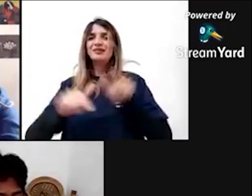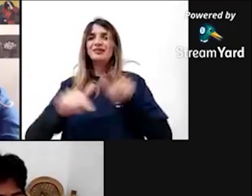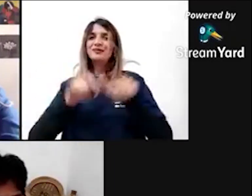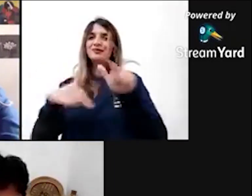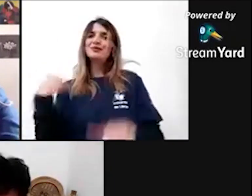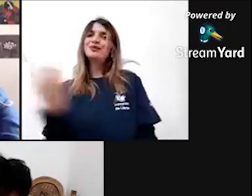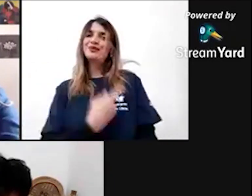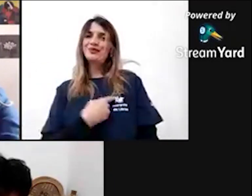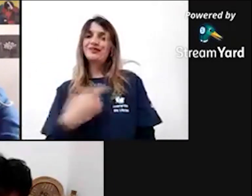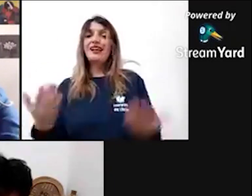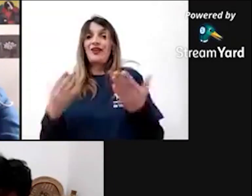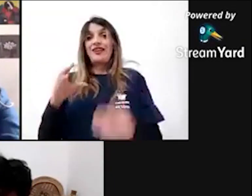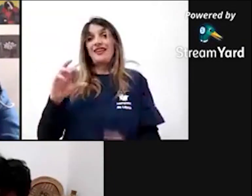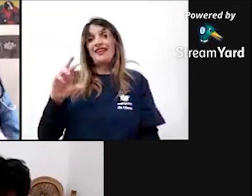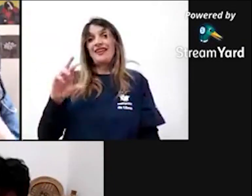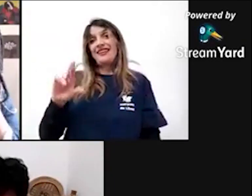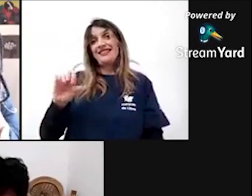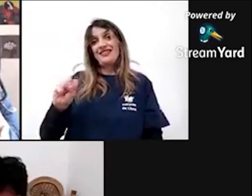para o Cristina aí.